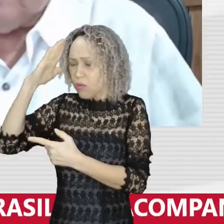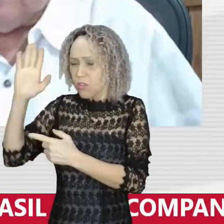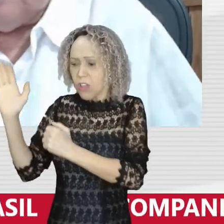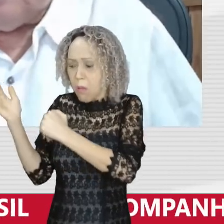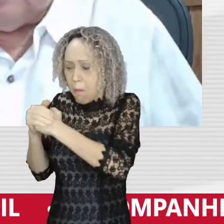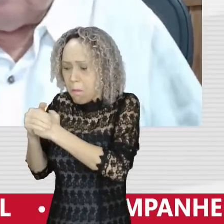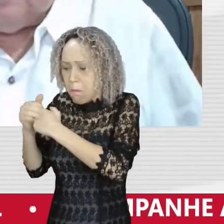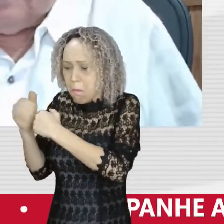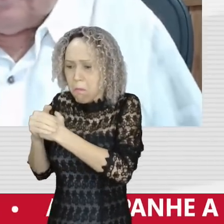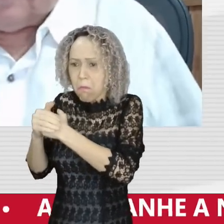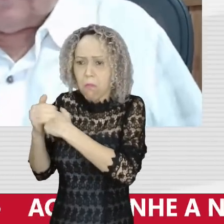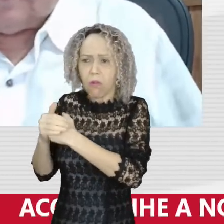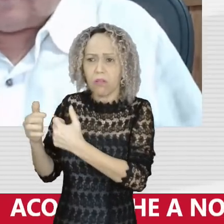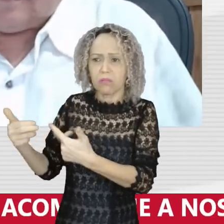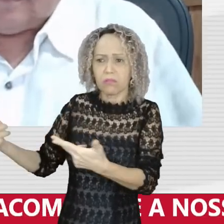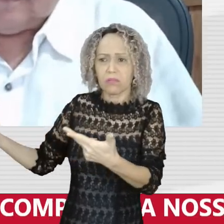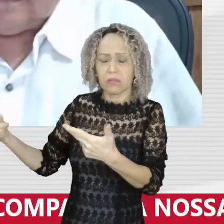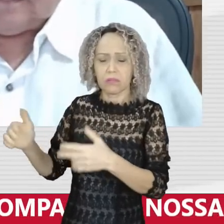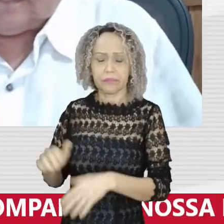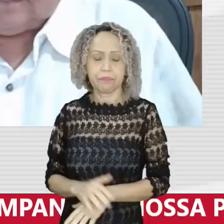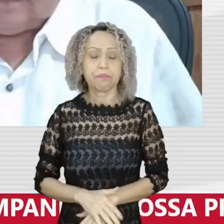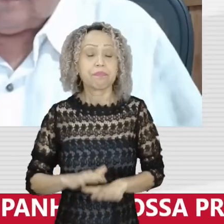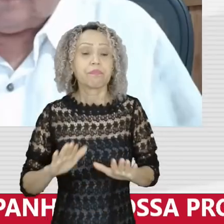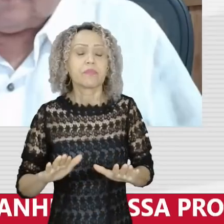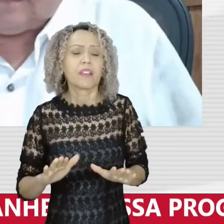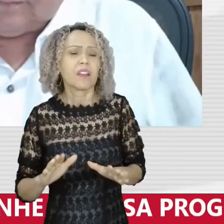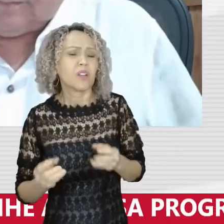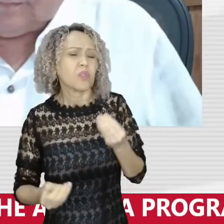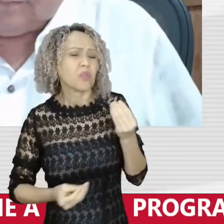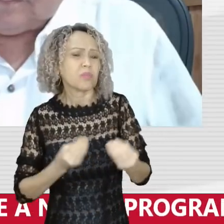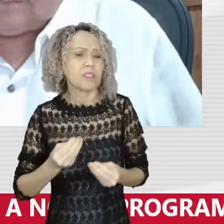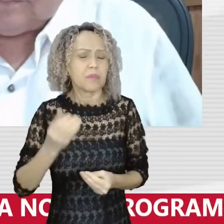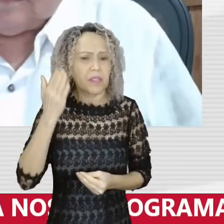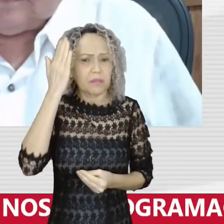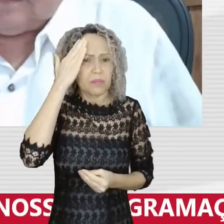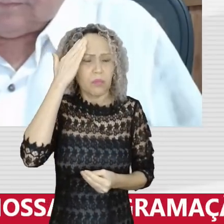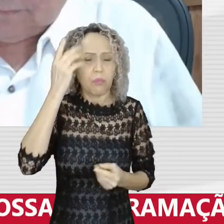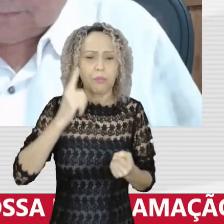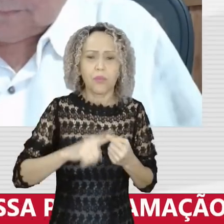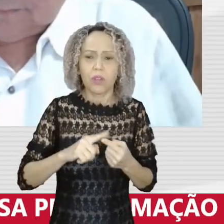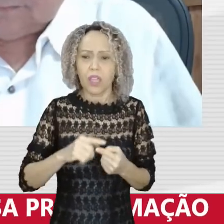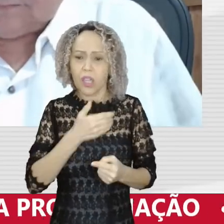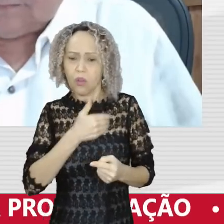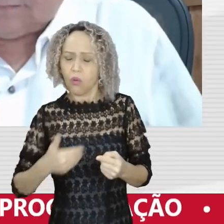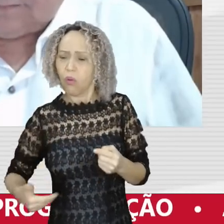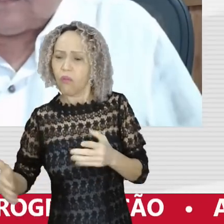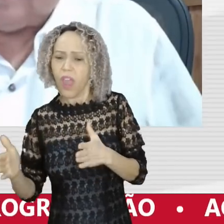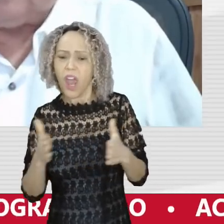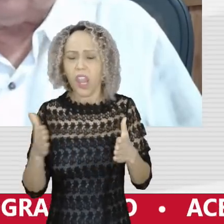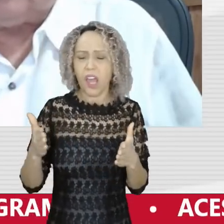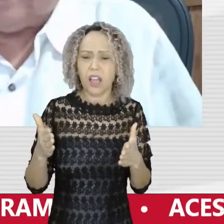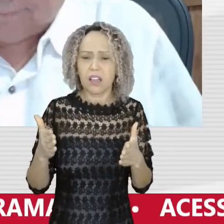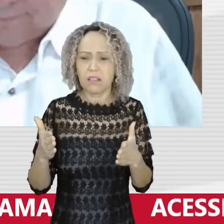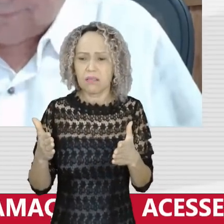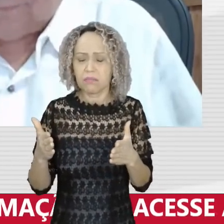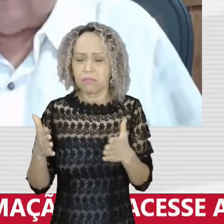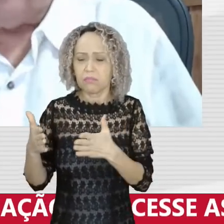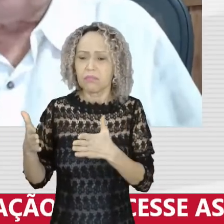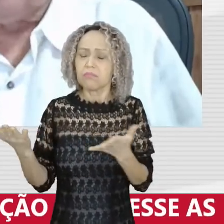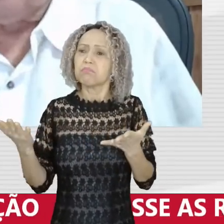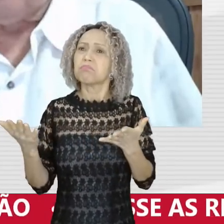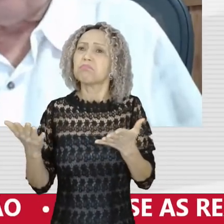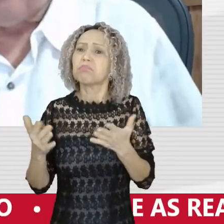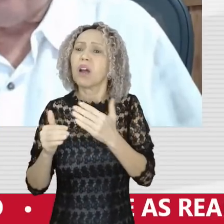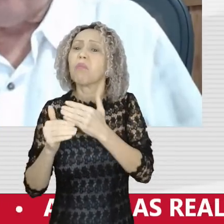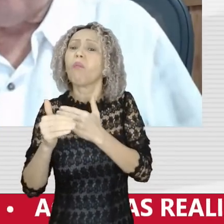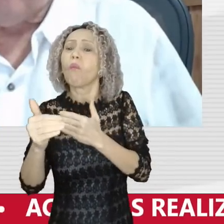decisão política tomada, de saber para quem governar, por que governar, como governar, para que rumo a gente vai, então eu tenho certeza